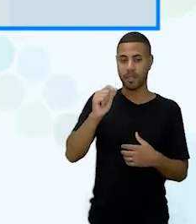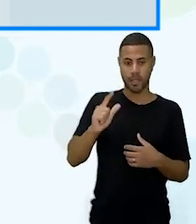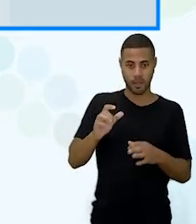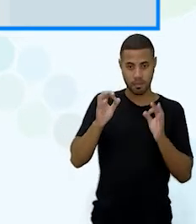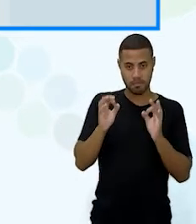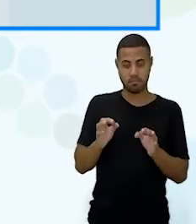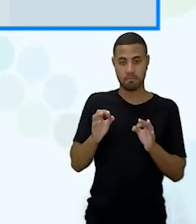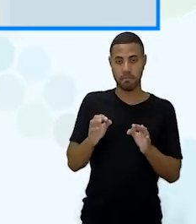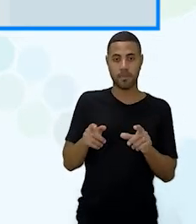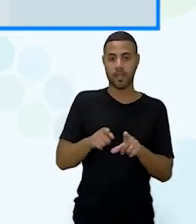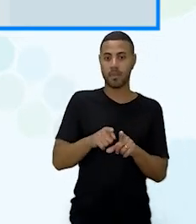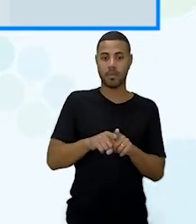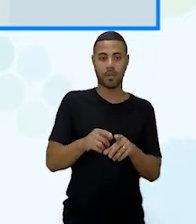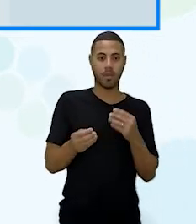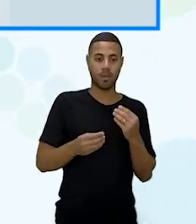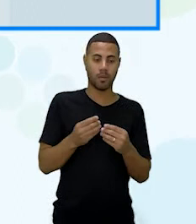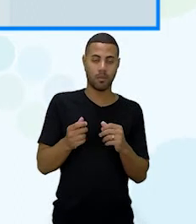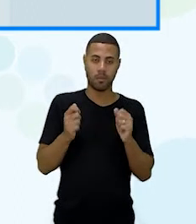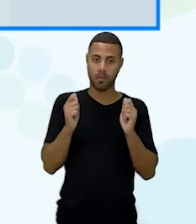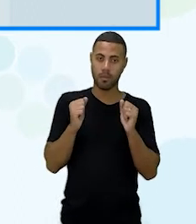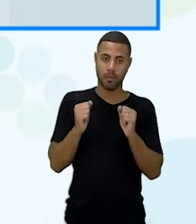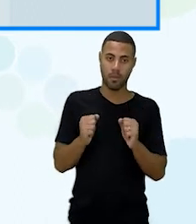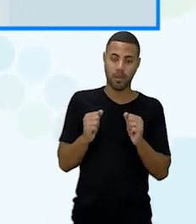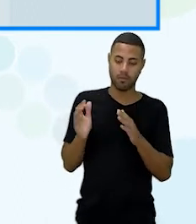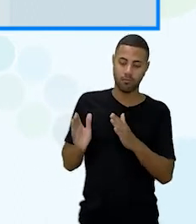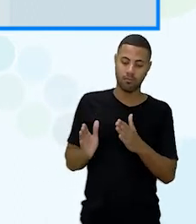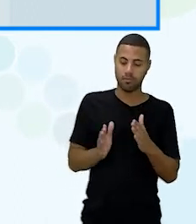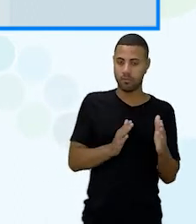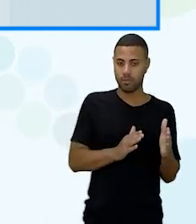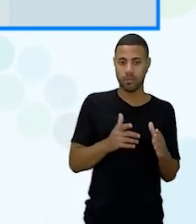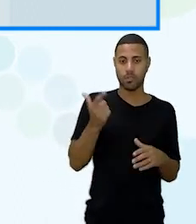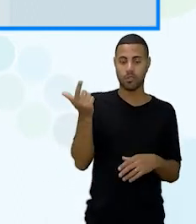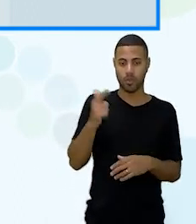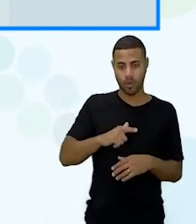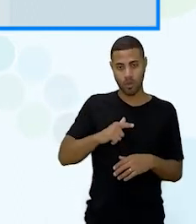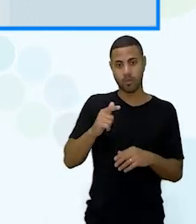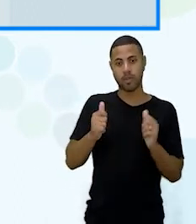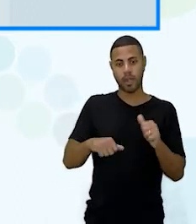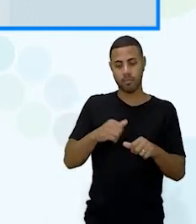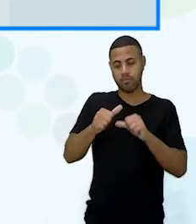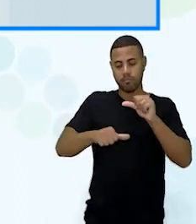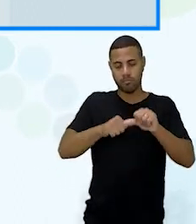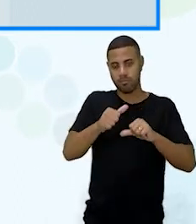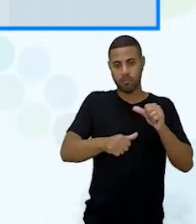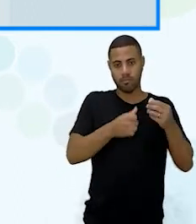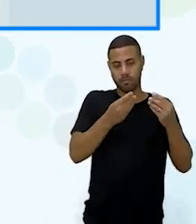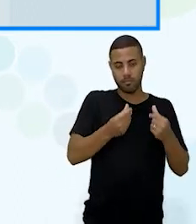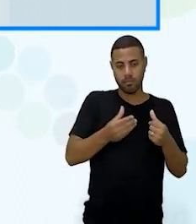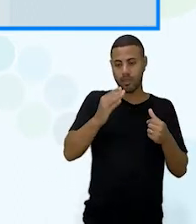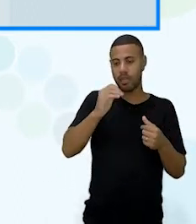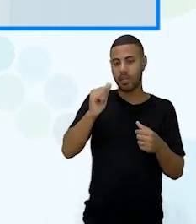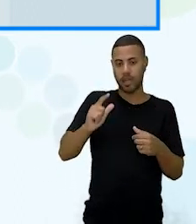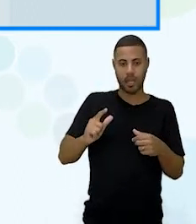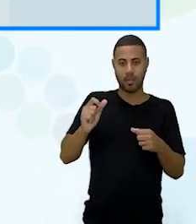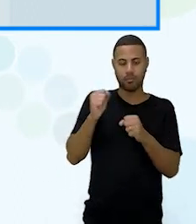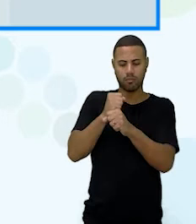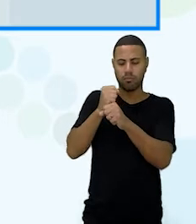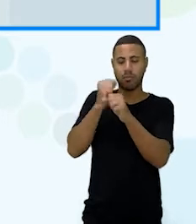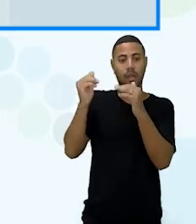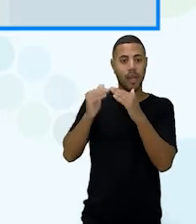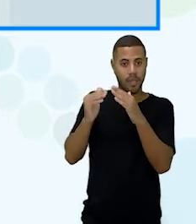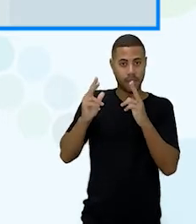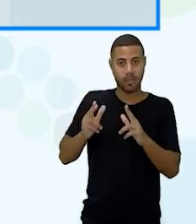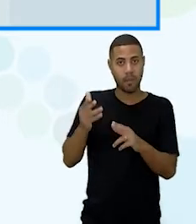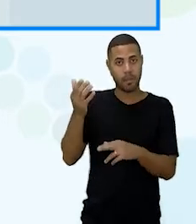mesmo, como também ele pode ser processado novamente. Então, o próprio cal, né, a própria cal, ela pode